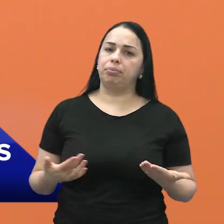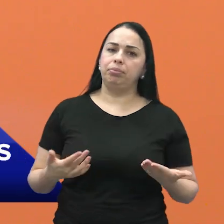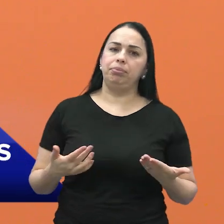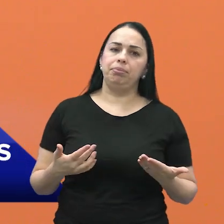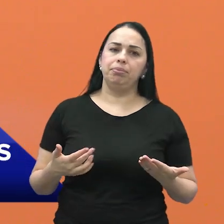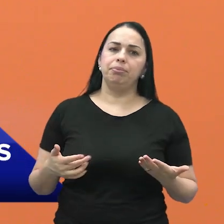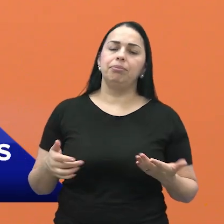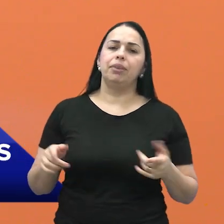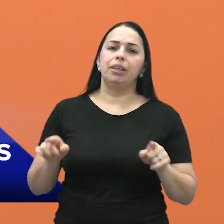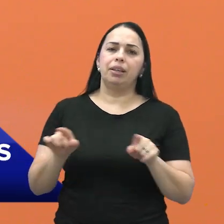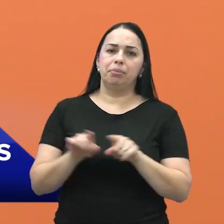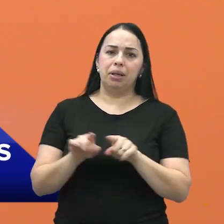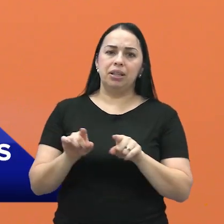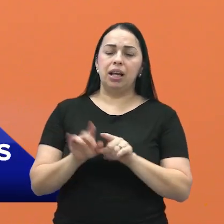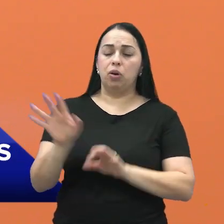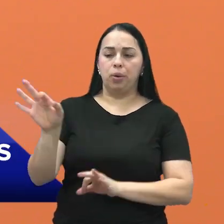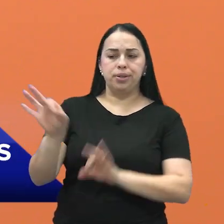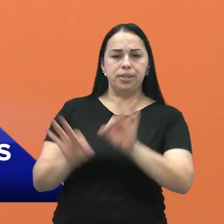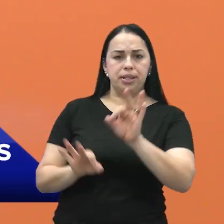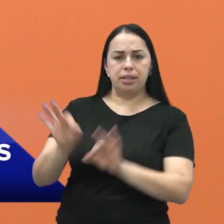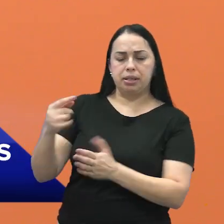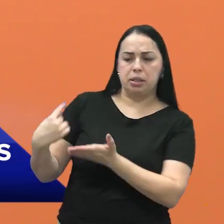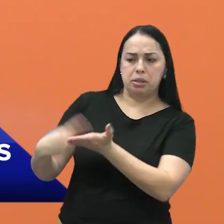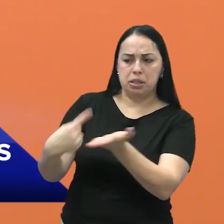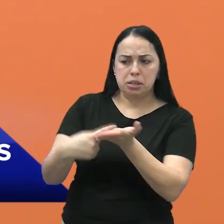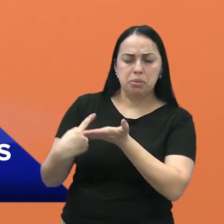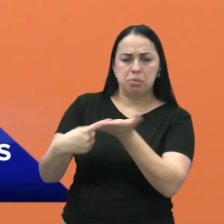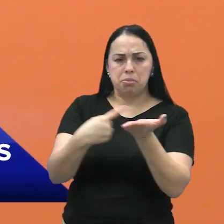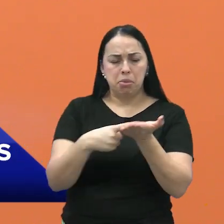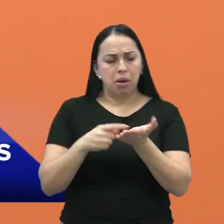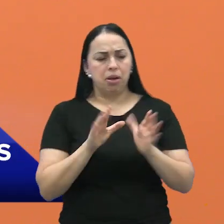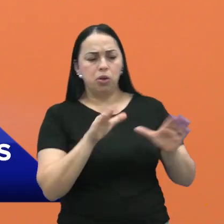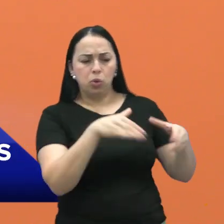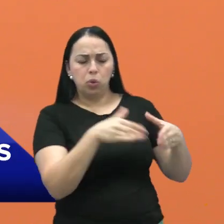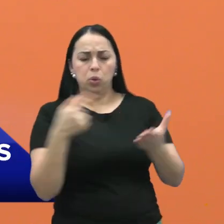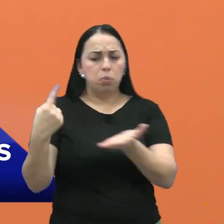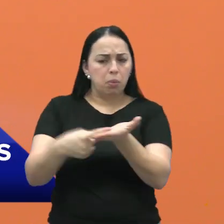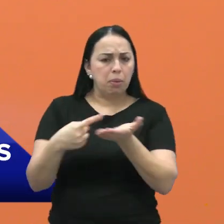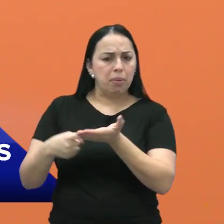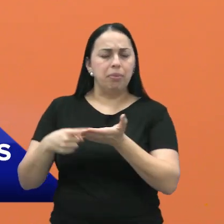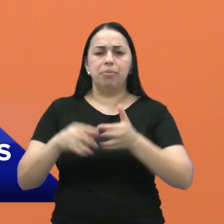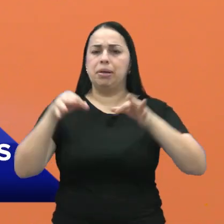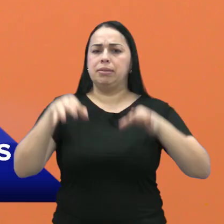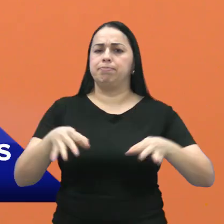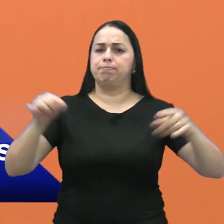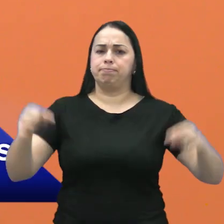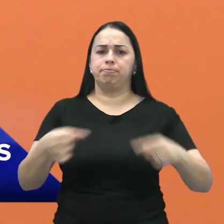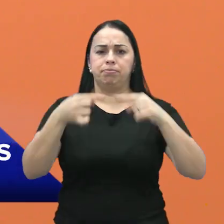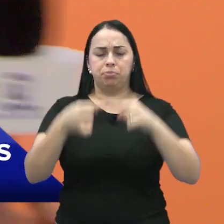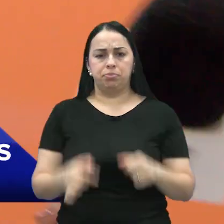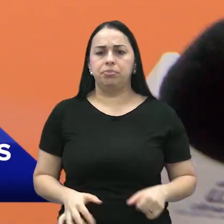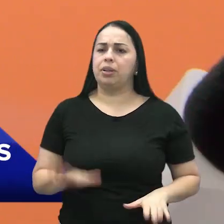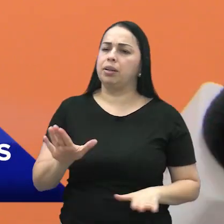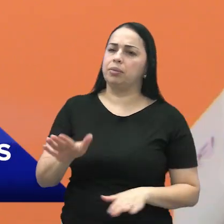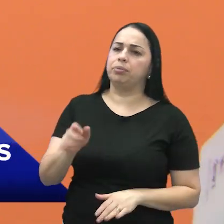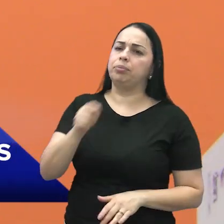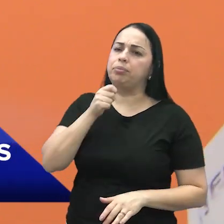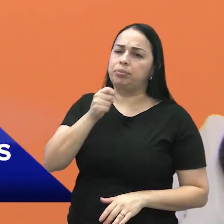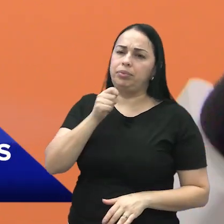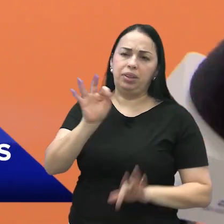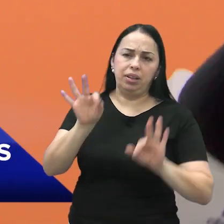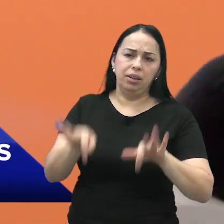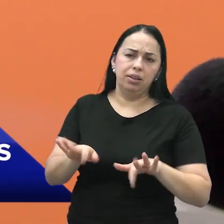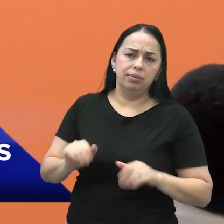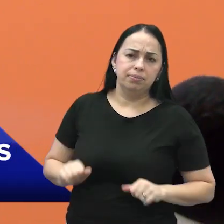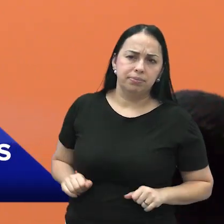atendê-lo aqui, né? E aí a gente consegue organizar esses grupos de interesse para a atividade acontecer de fato. E para a gente